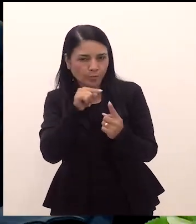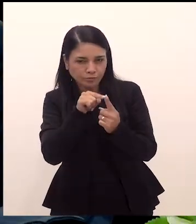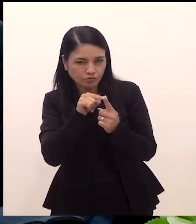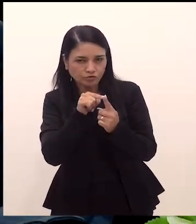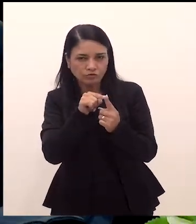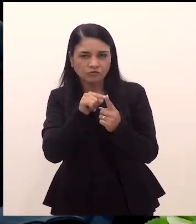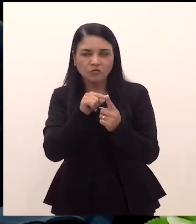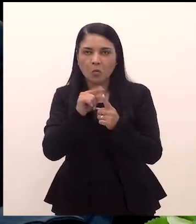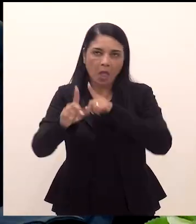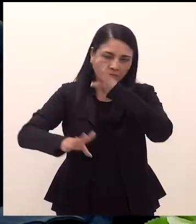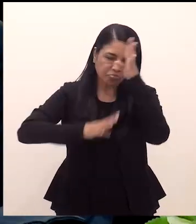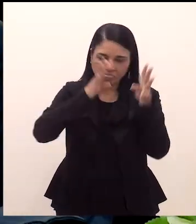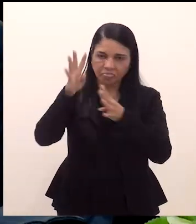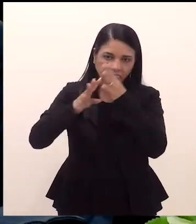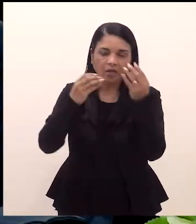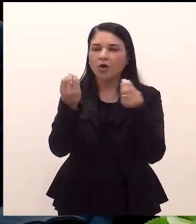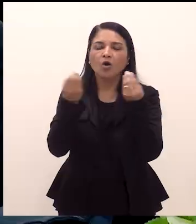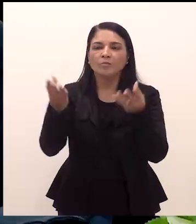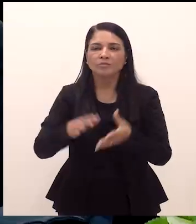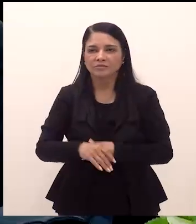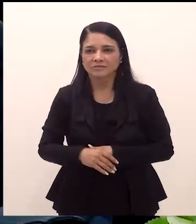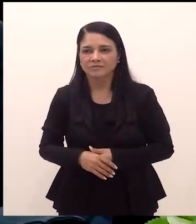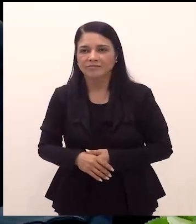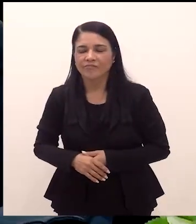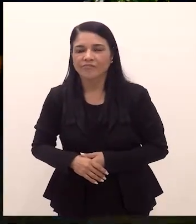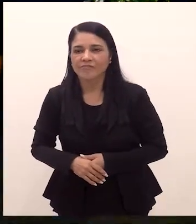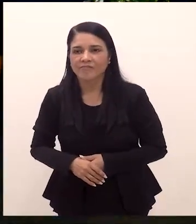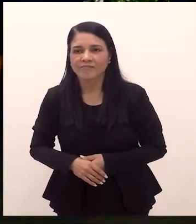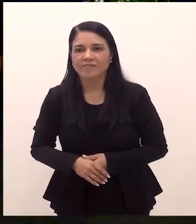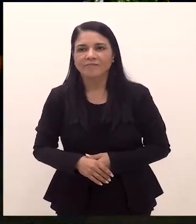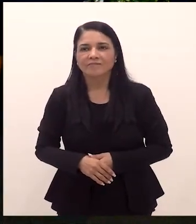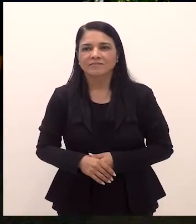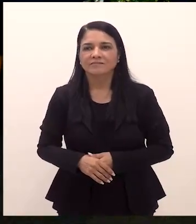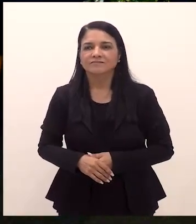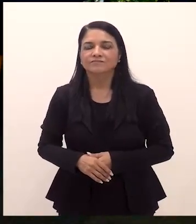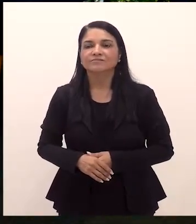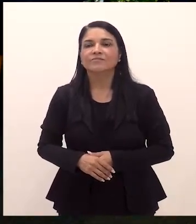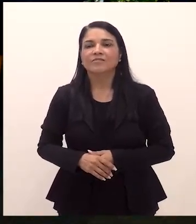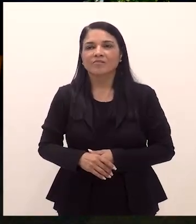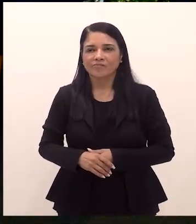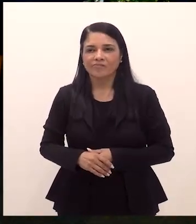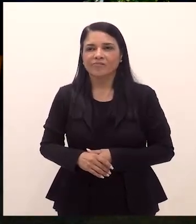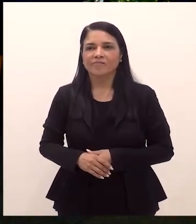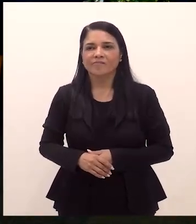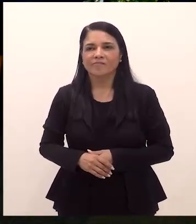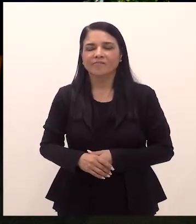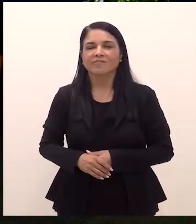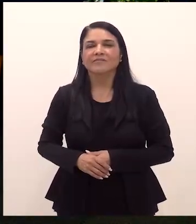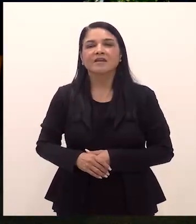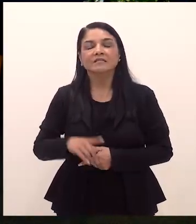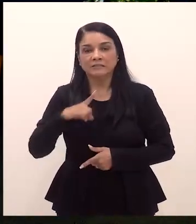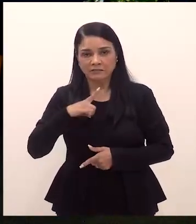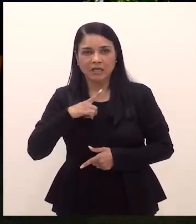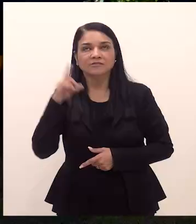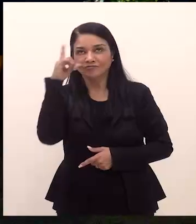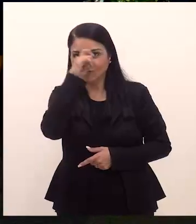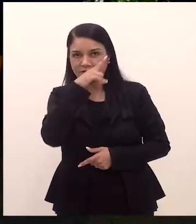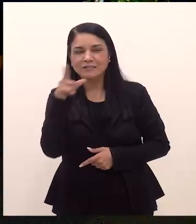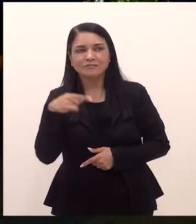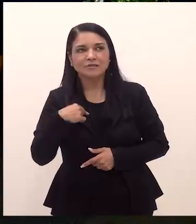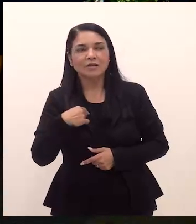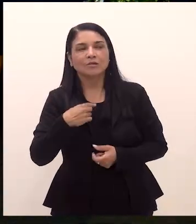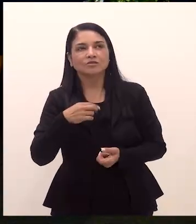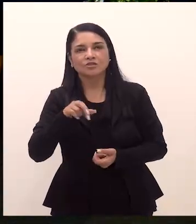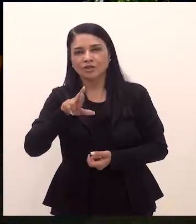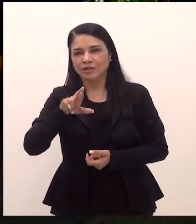comum nisso? É aleatório? Como é que funciona isso? Tá me pegando aqui, hein? Difícil, mas eu acho que